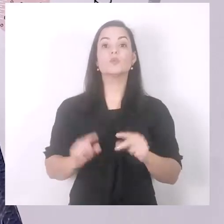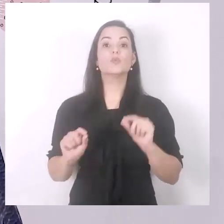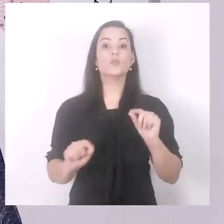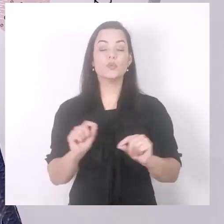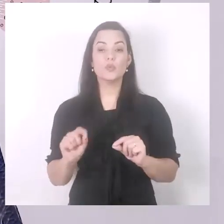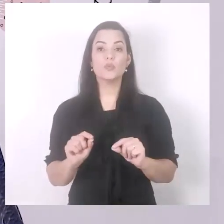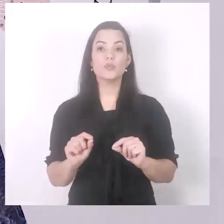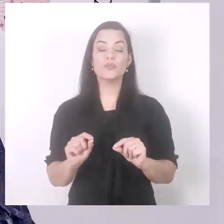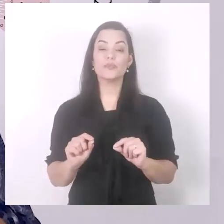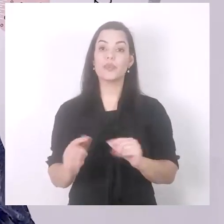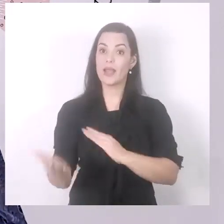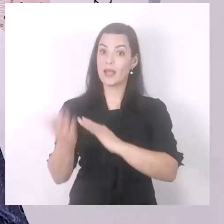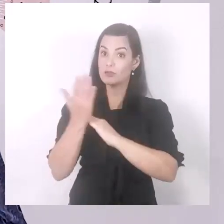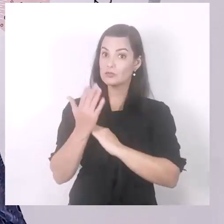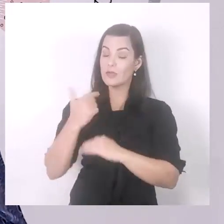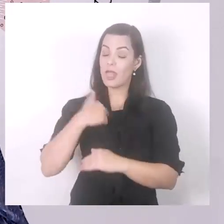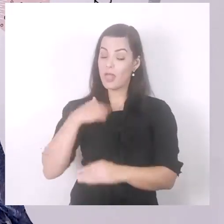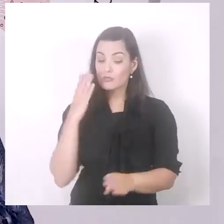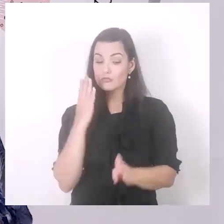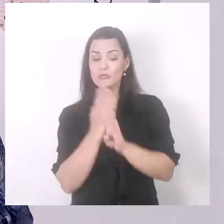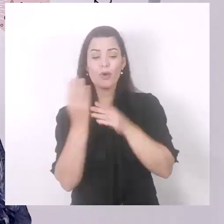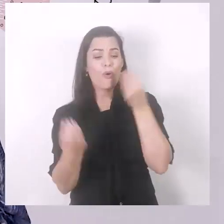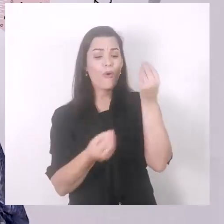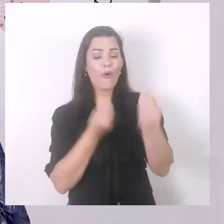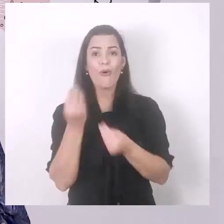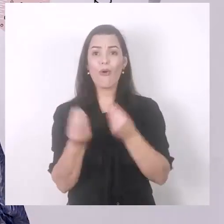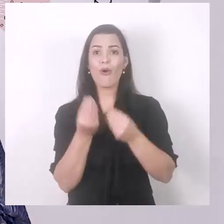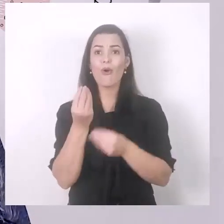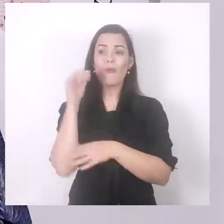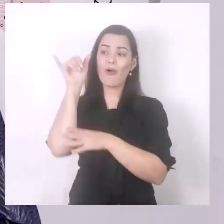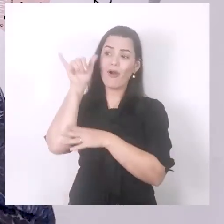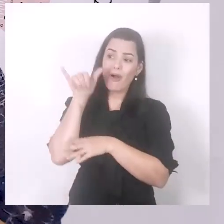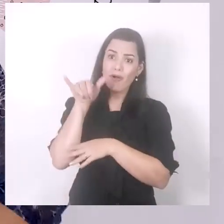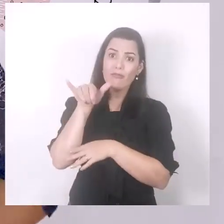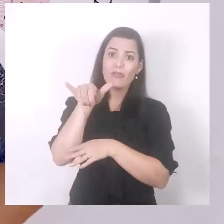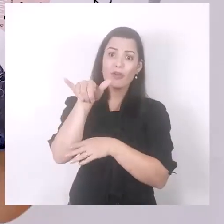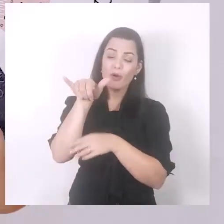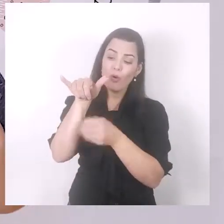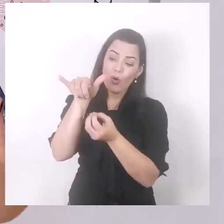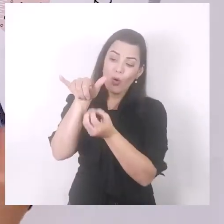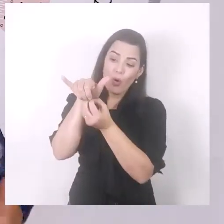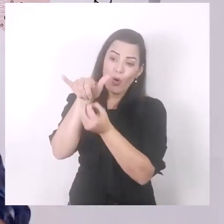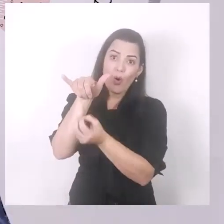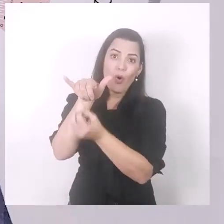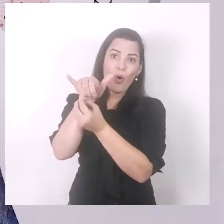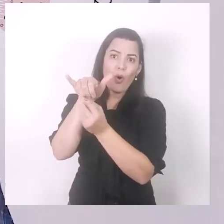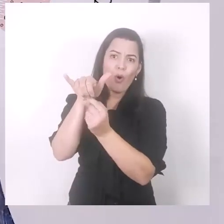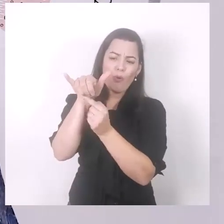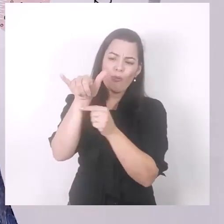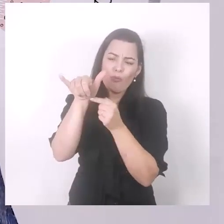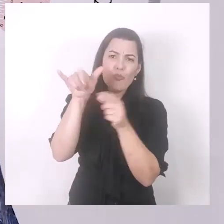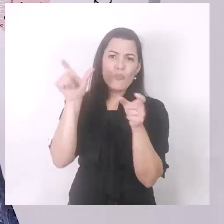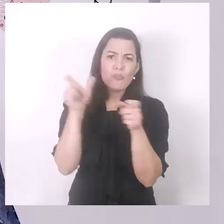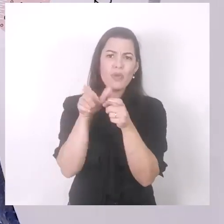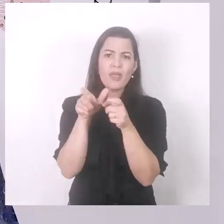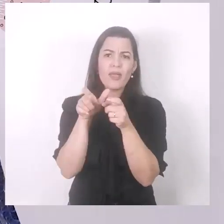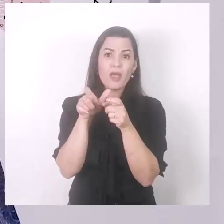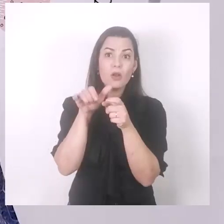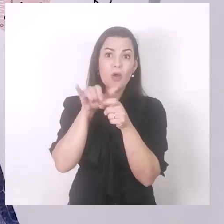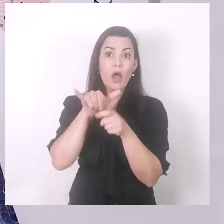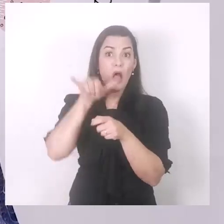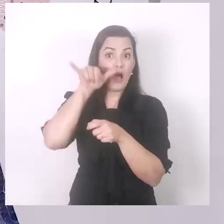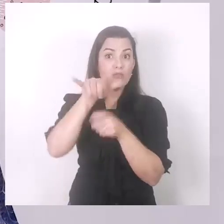me ajudar a descobrir como que uma roda consegue parar um avião gigantesco. É